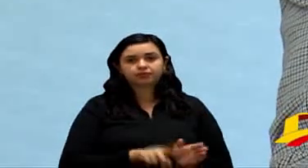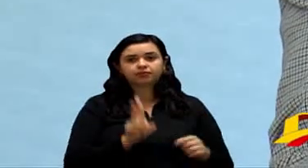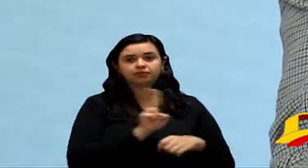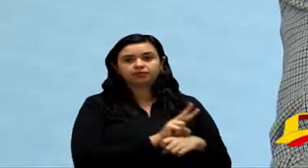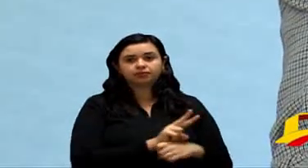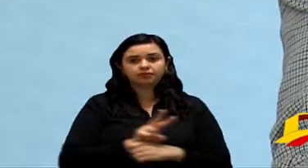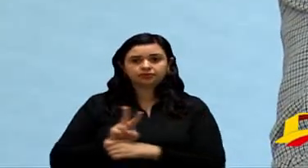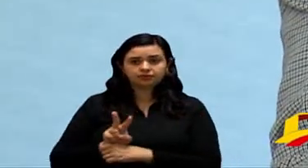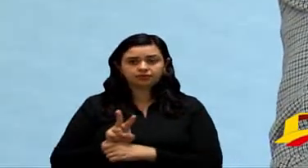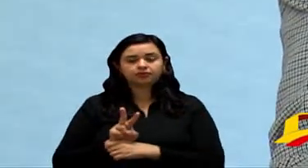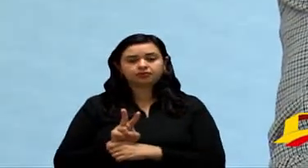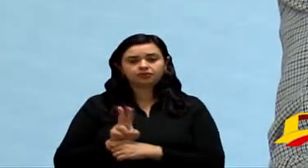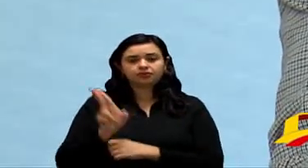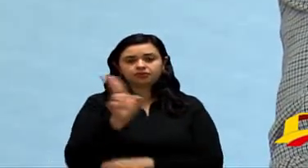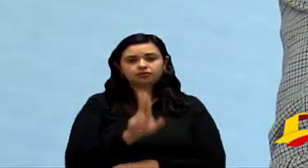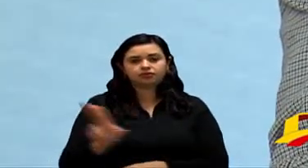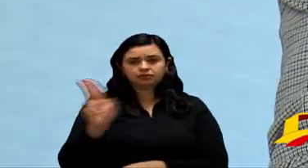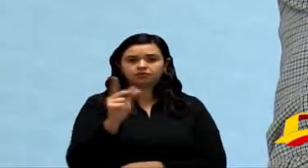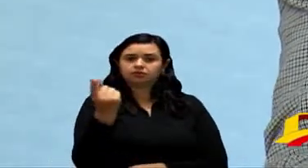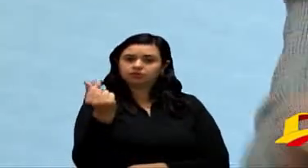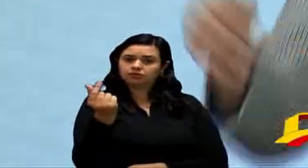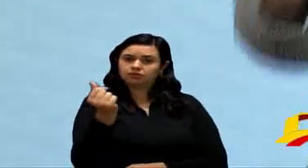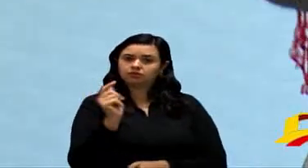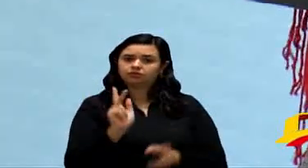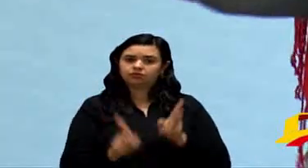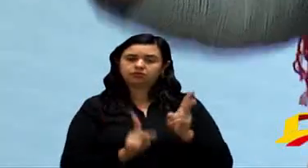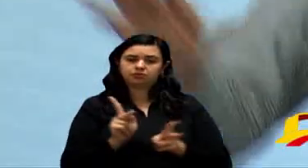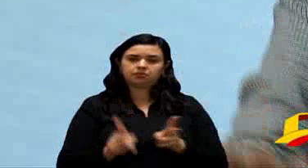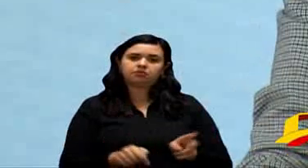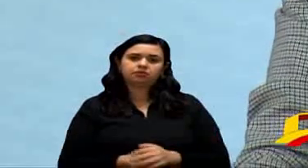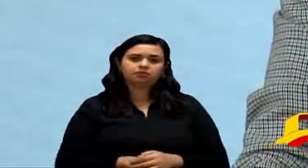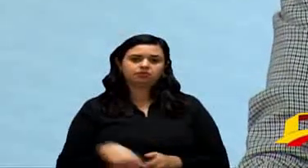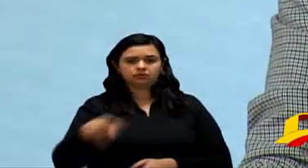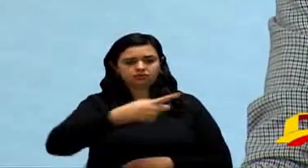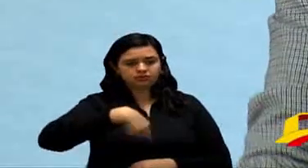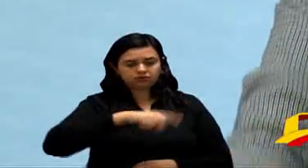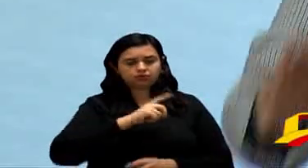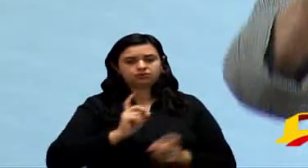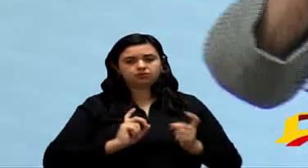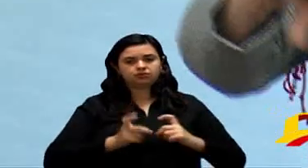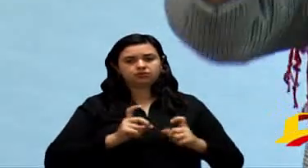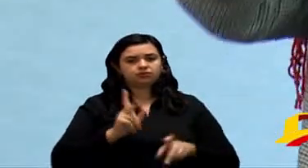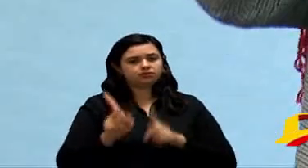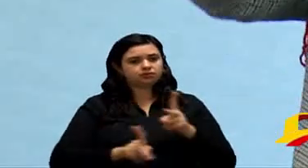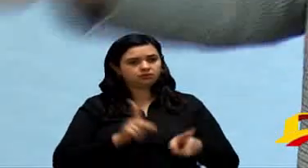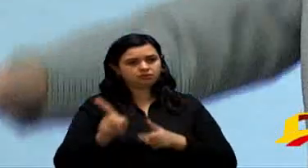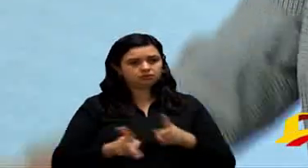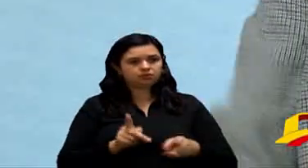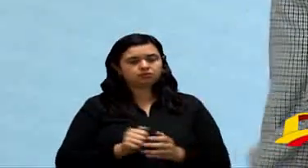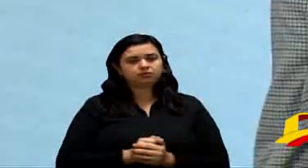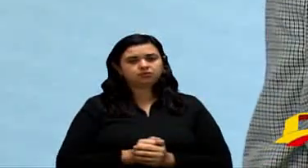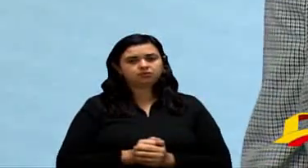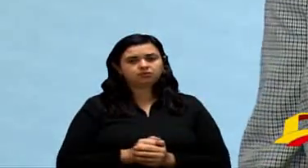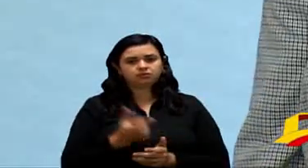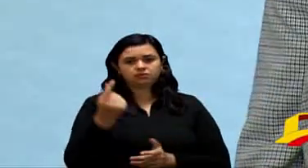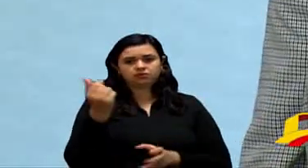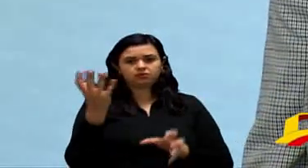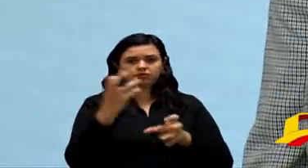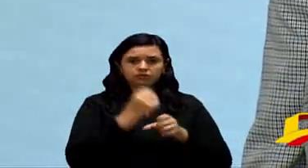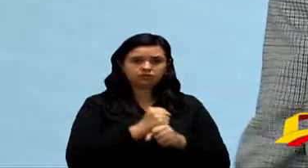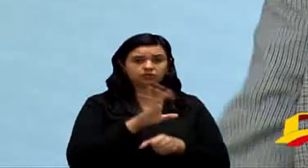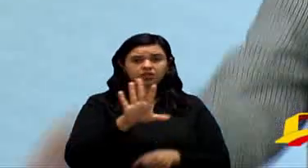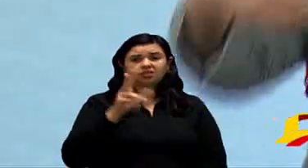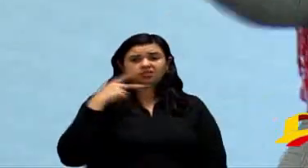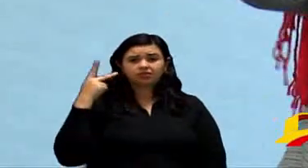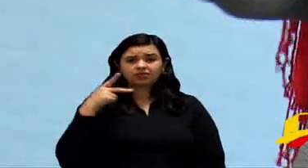fiscalizar o uso da verba pública fazemos audiências públicas aqui para prestação de contas que a maioria dos vereadores não comparecem